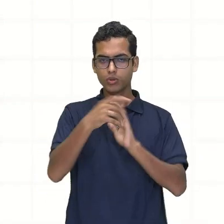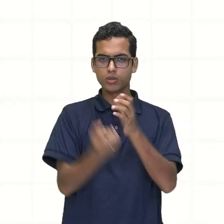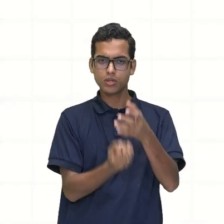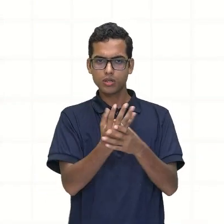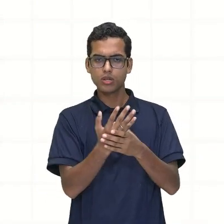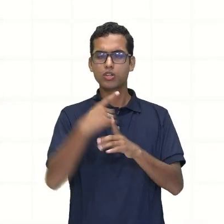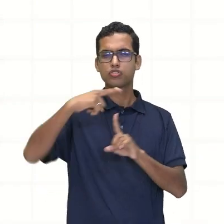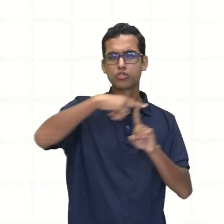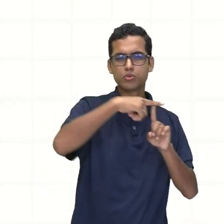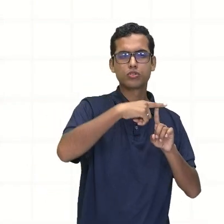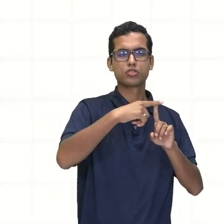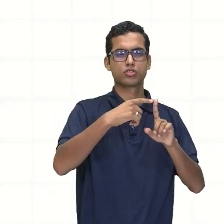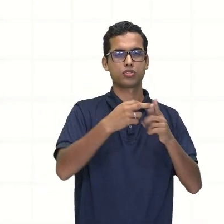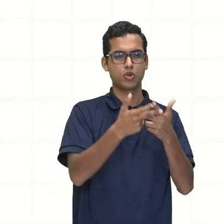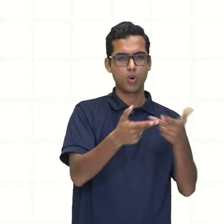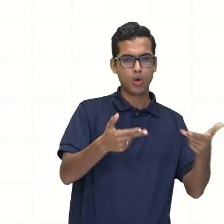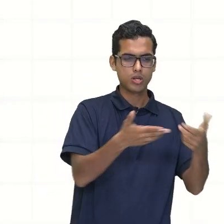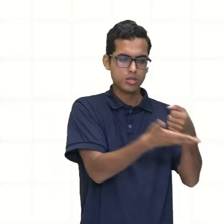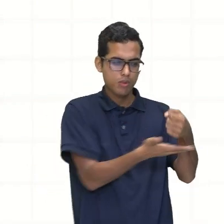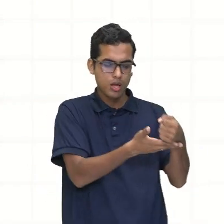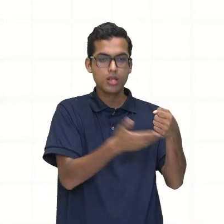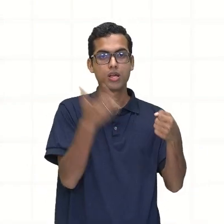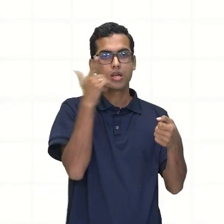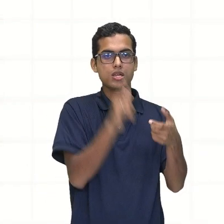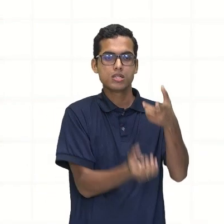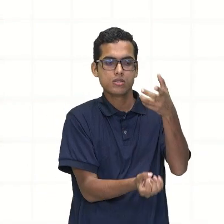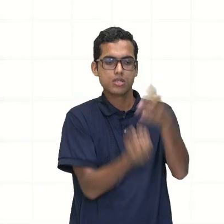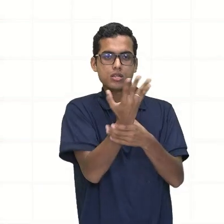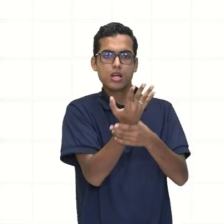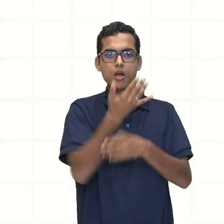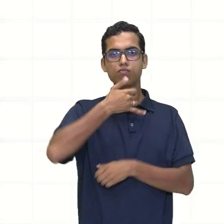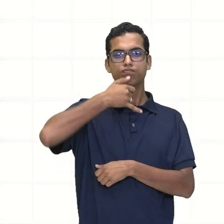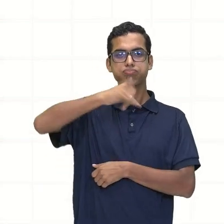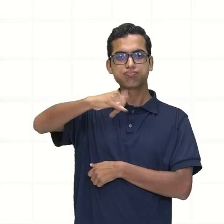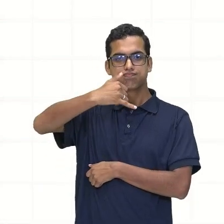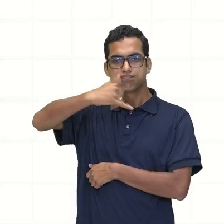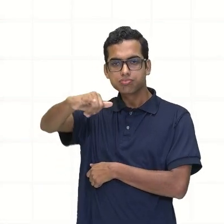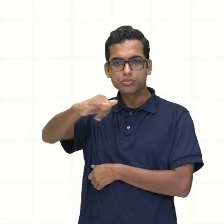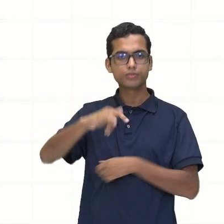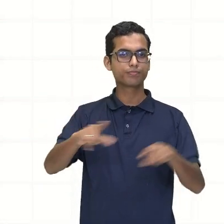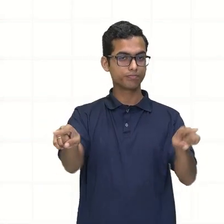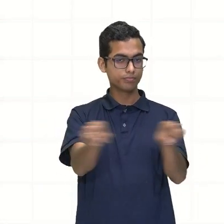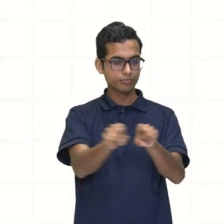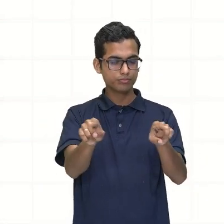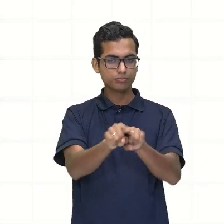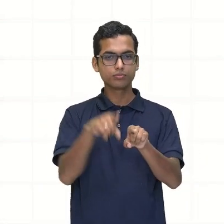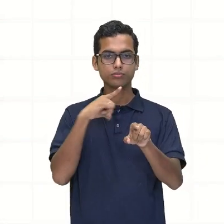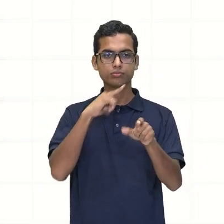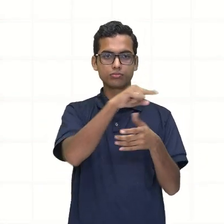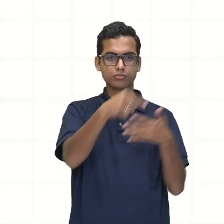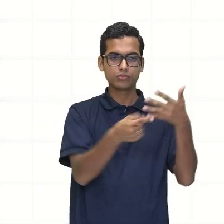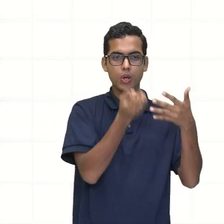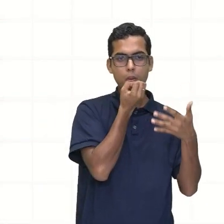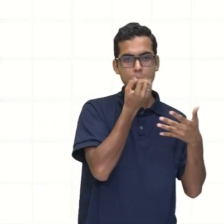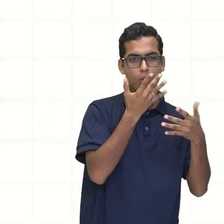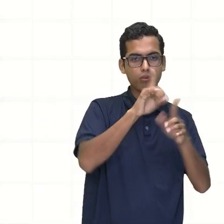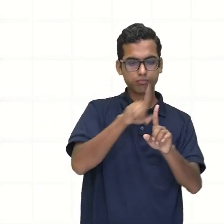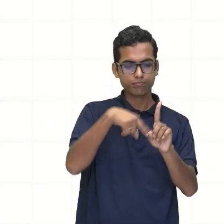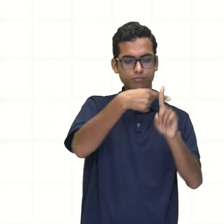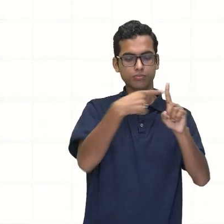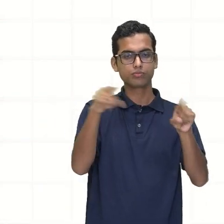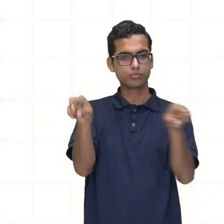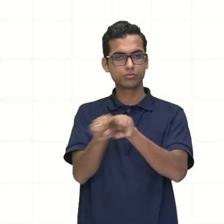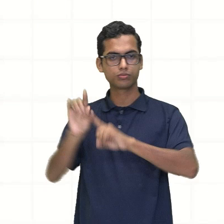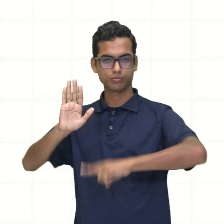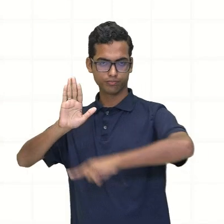sua utilização e também com relação às suas vantagens e desvantagens. Então, nós temos aí